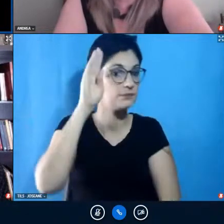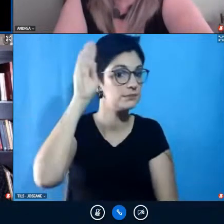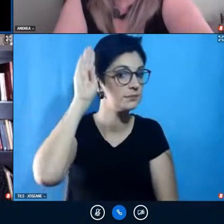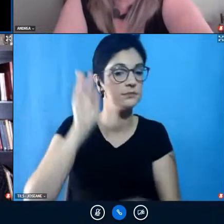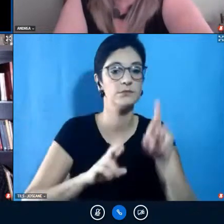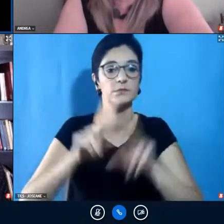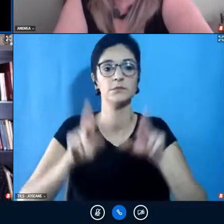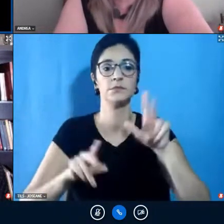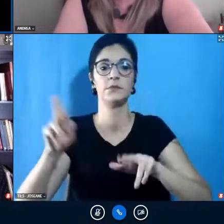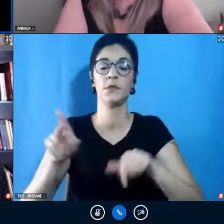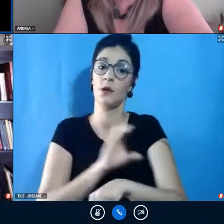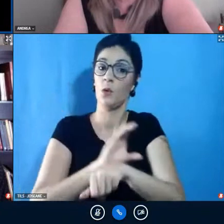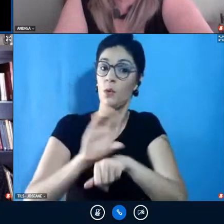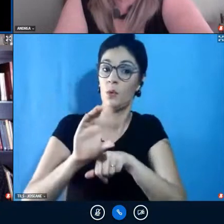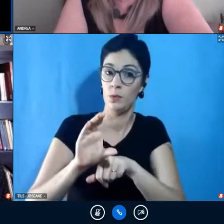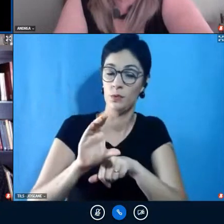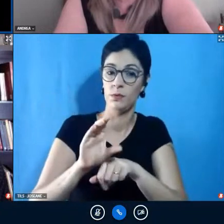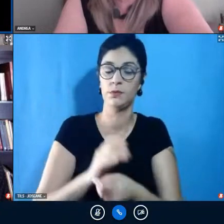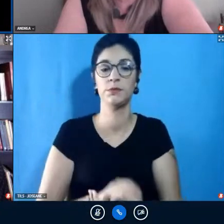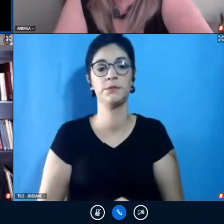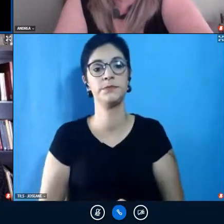cursos, como aqui tem, né,